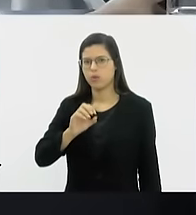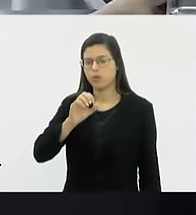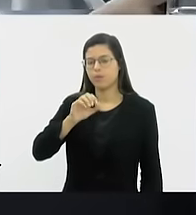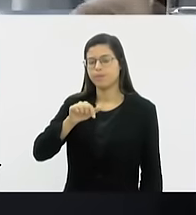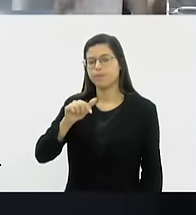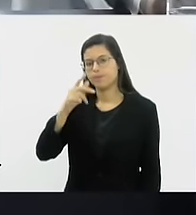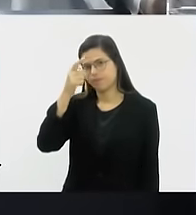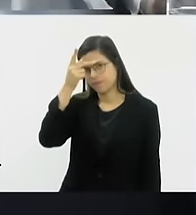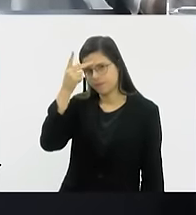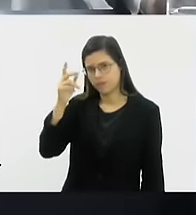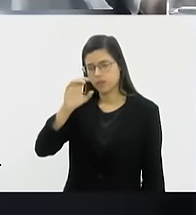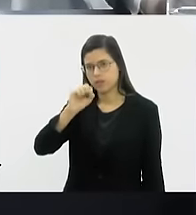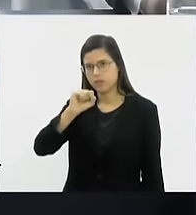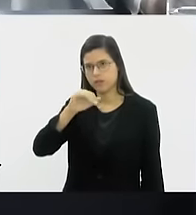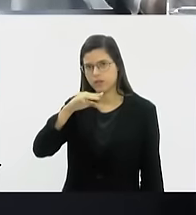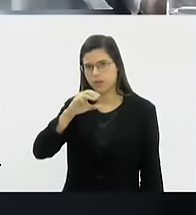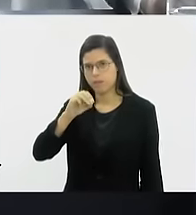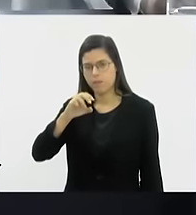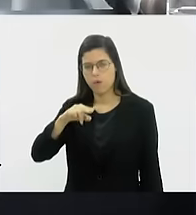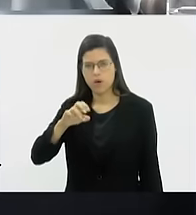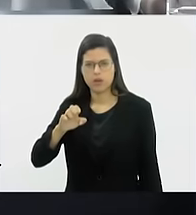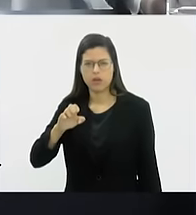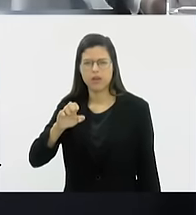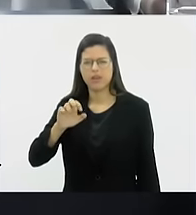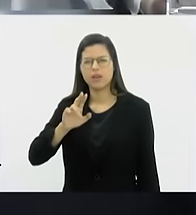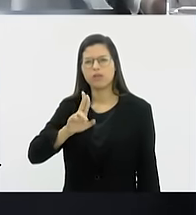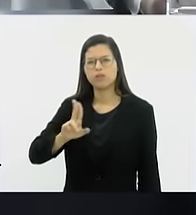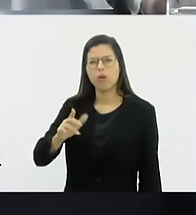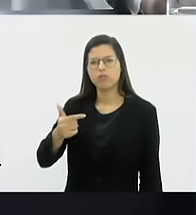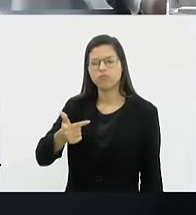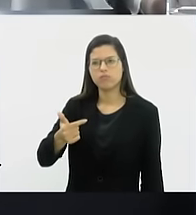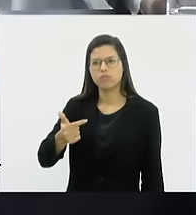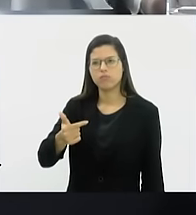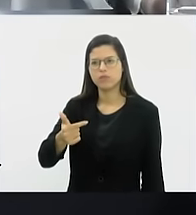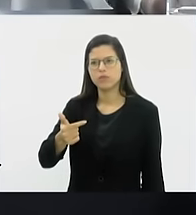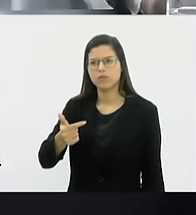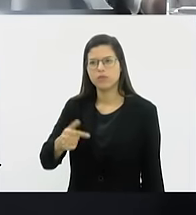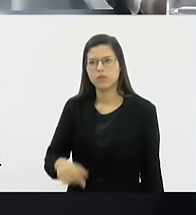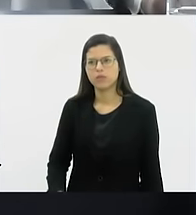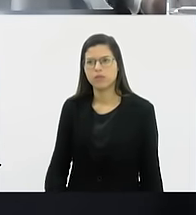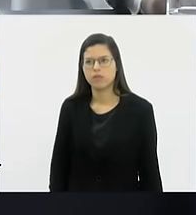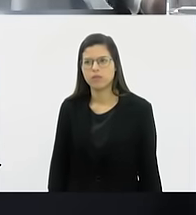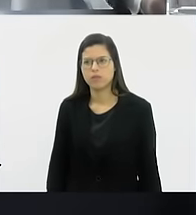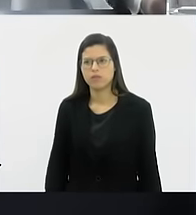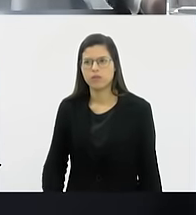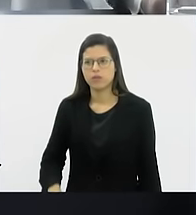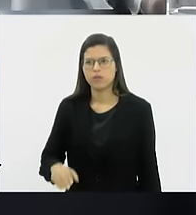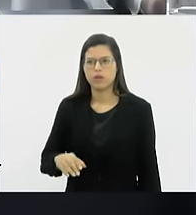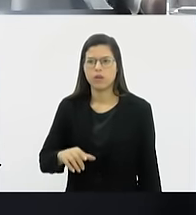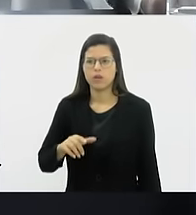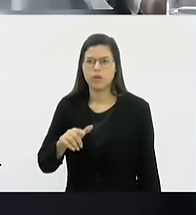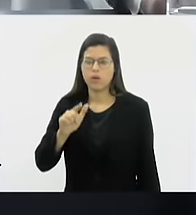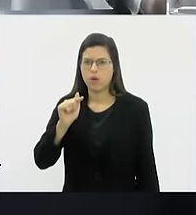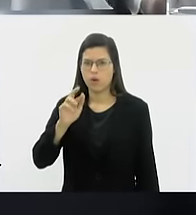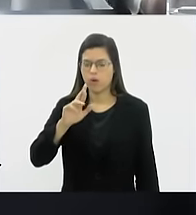Simone, qual o seu sobrenome? Simone Blot. Simone Blores.